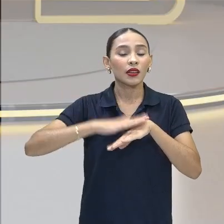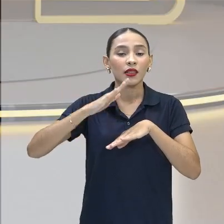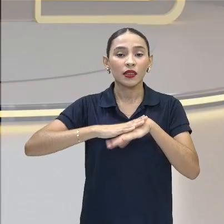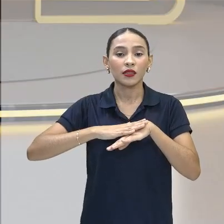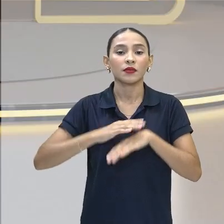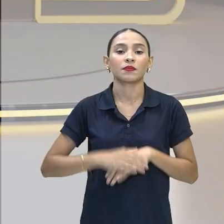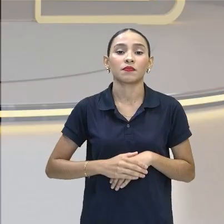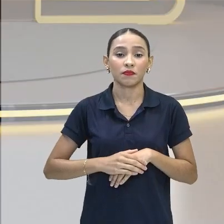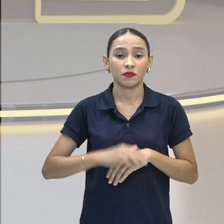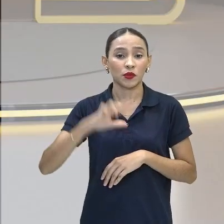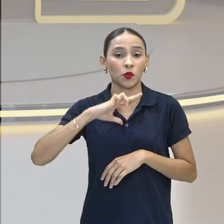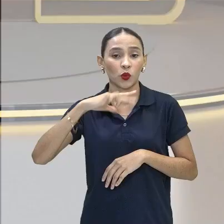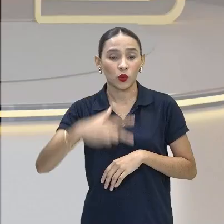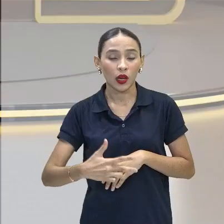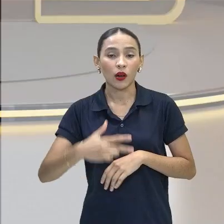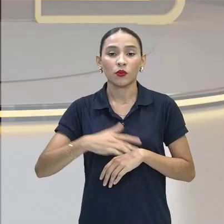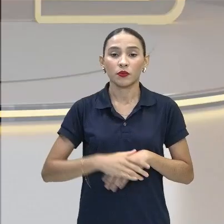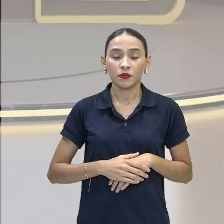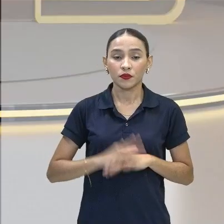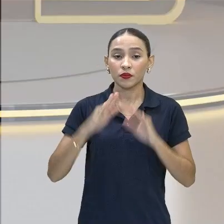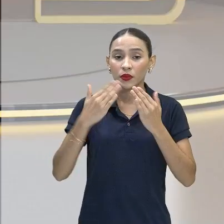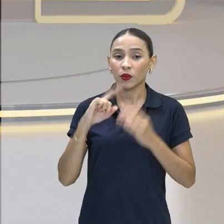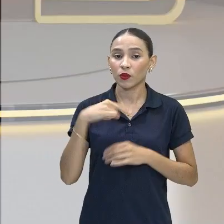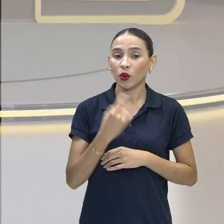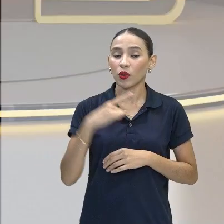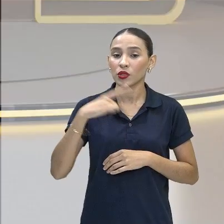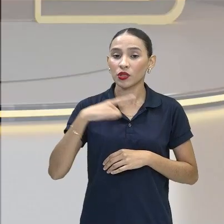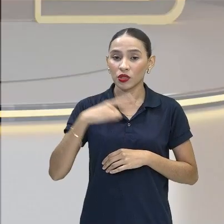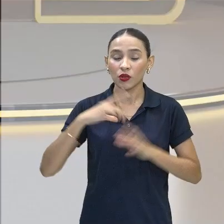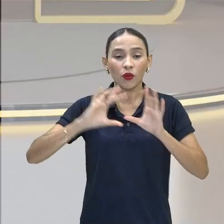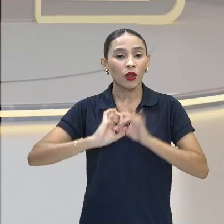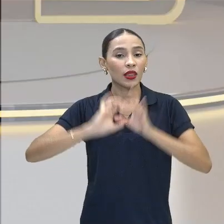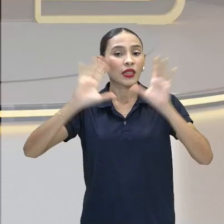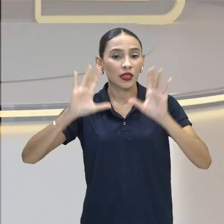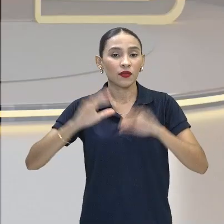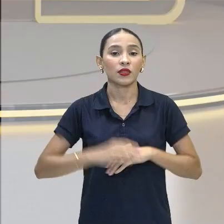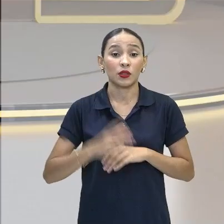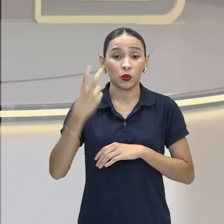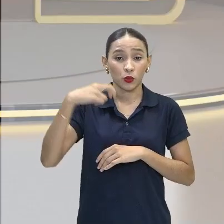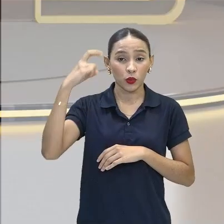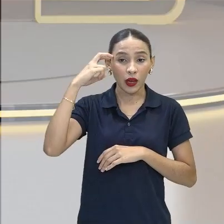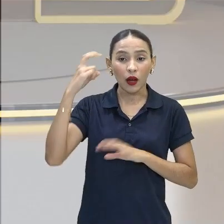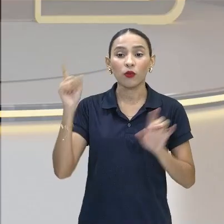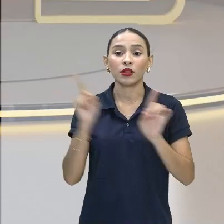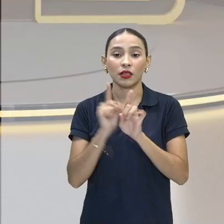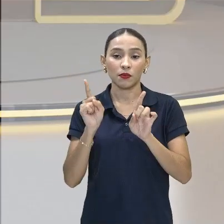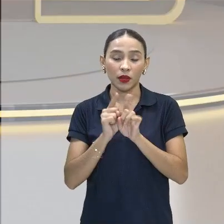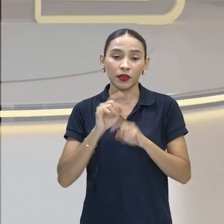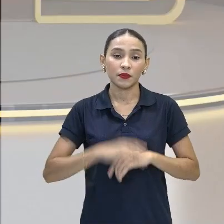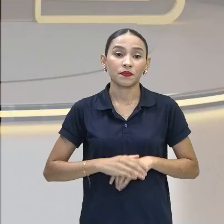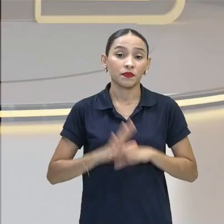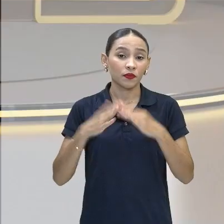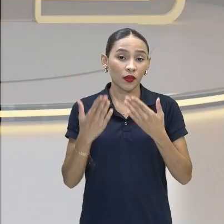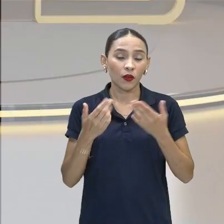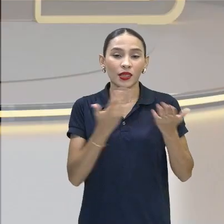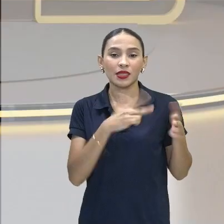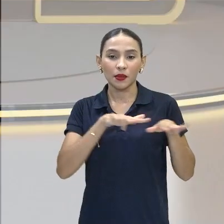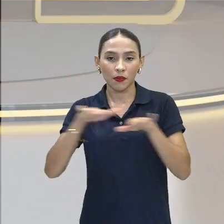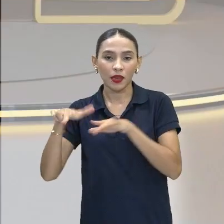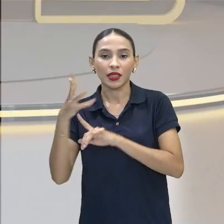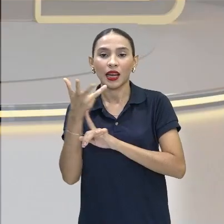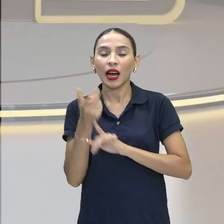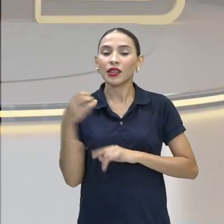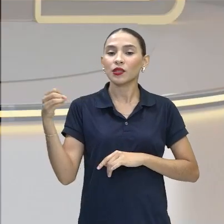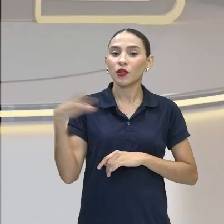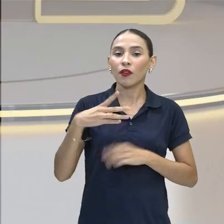de Portugal. Então, nós tínhamos a nossa independência cultural. Exato. Né? Então, vem a Semana de Arte Moderna